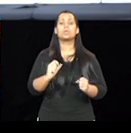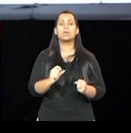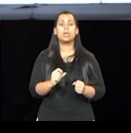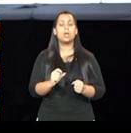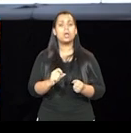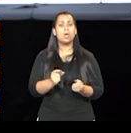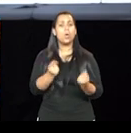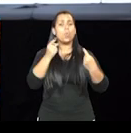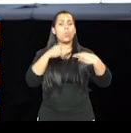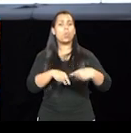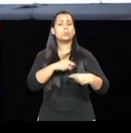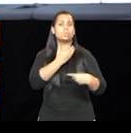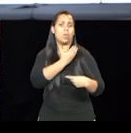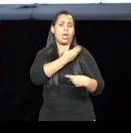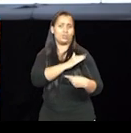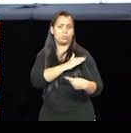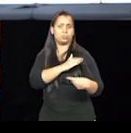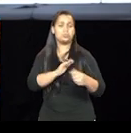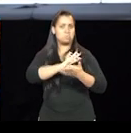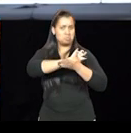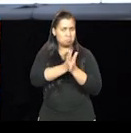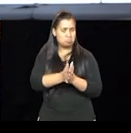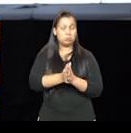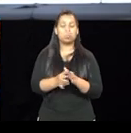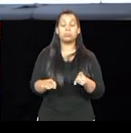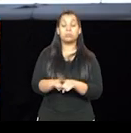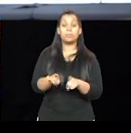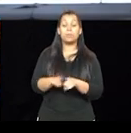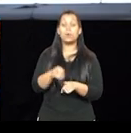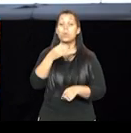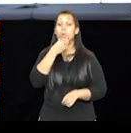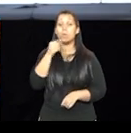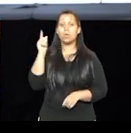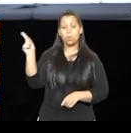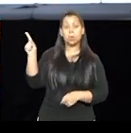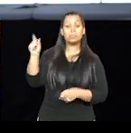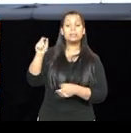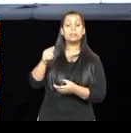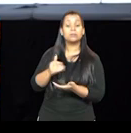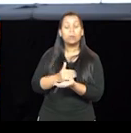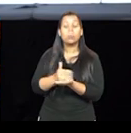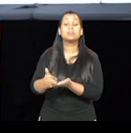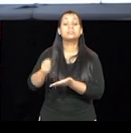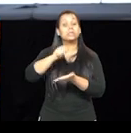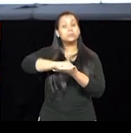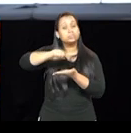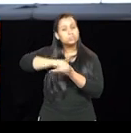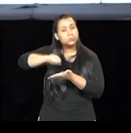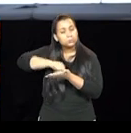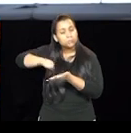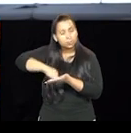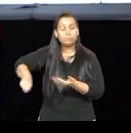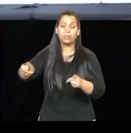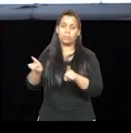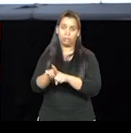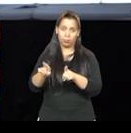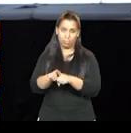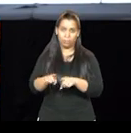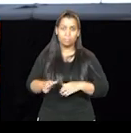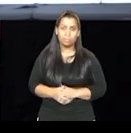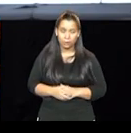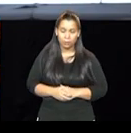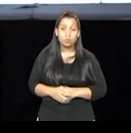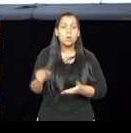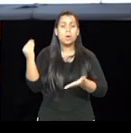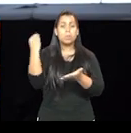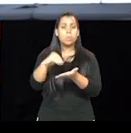racismo. E Lázaro é ator, diretor e também está entrando para o mundo dos escritores, colocando em